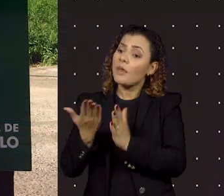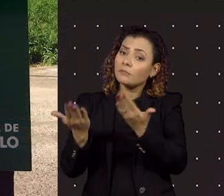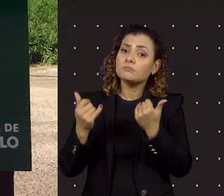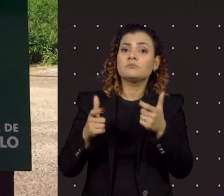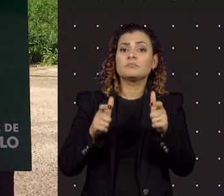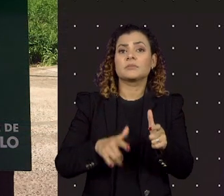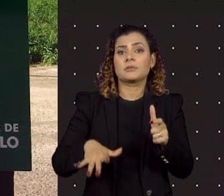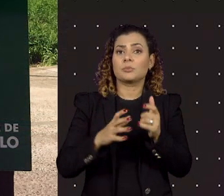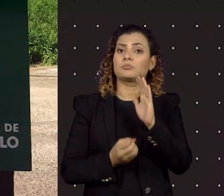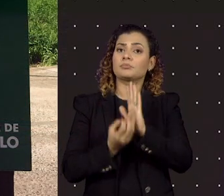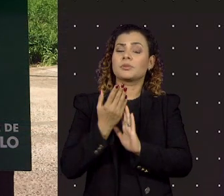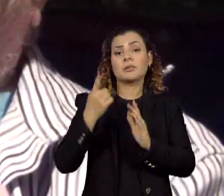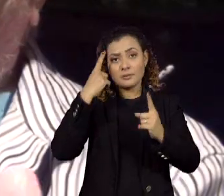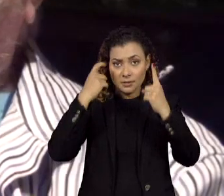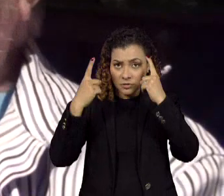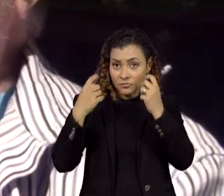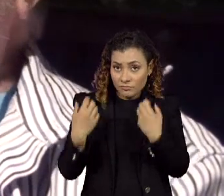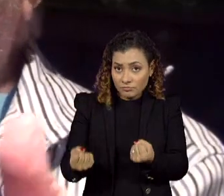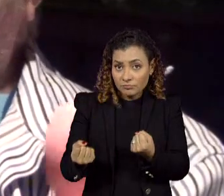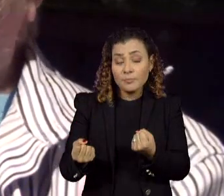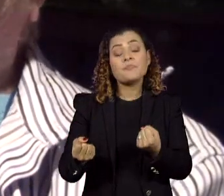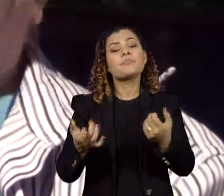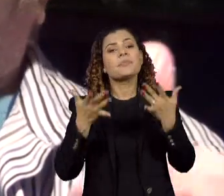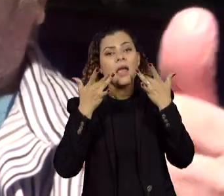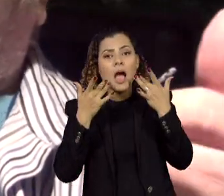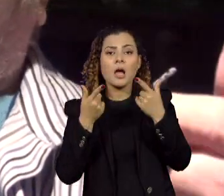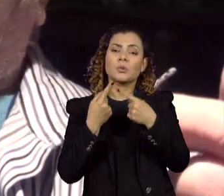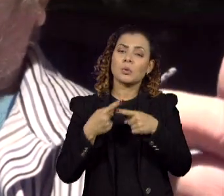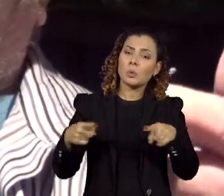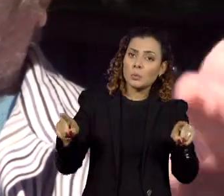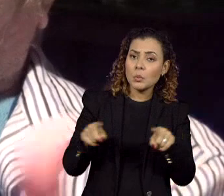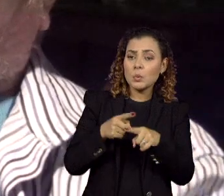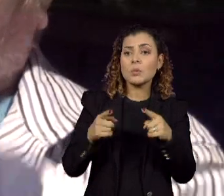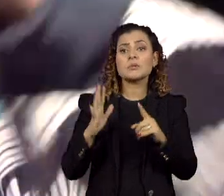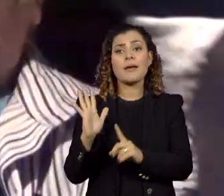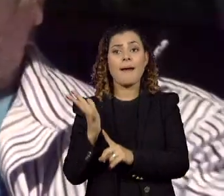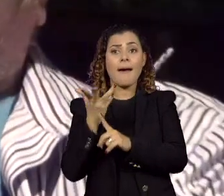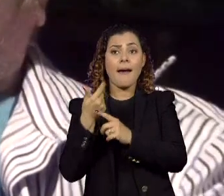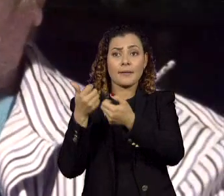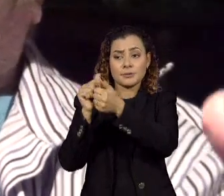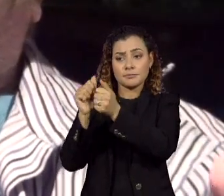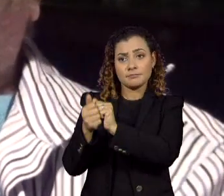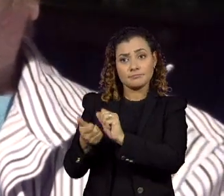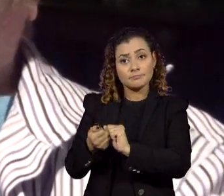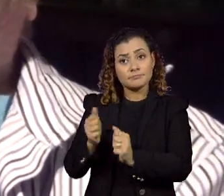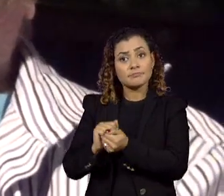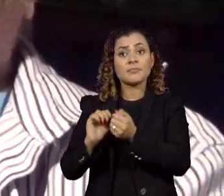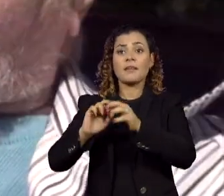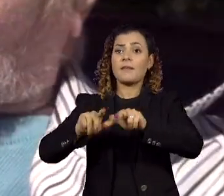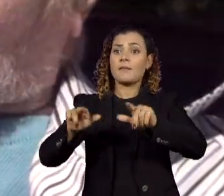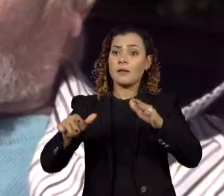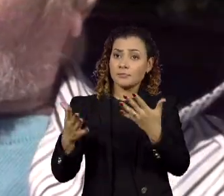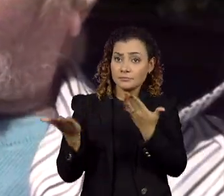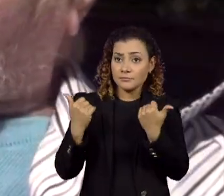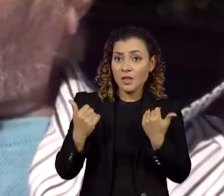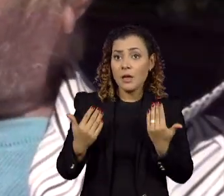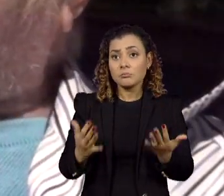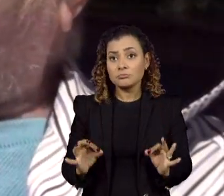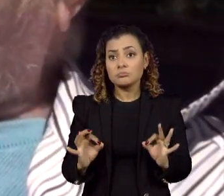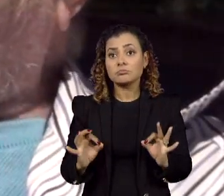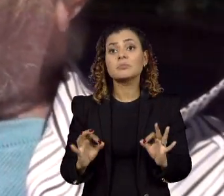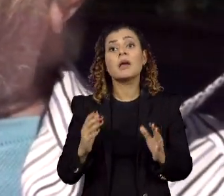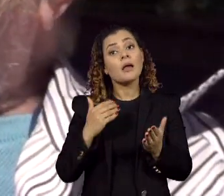de criatividade, teatro, música, artes plásticas, não sei o que mais. E